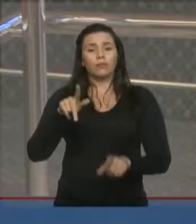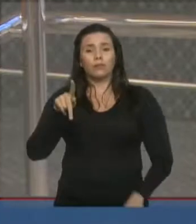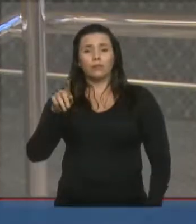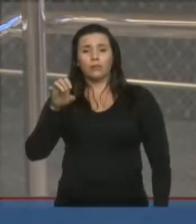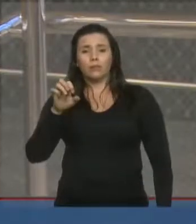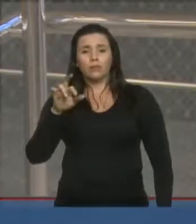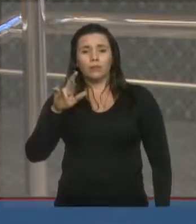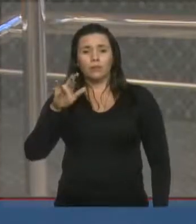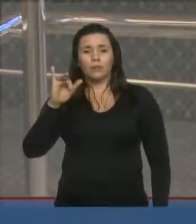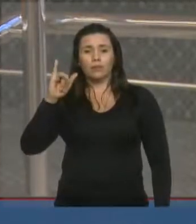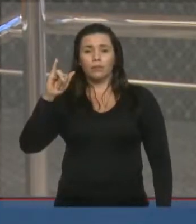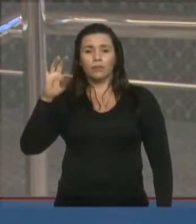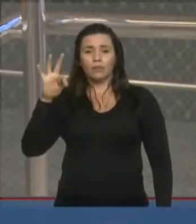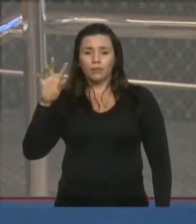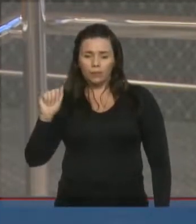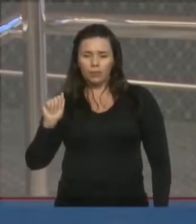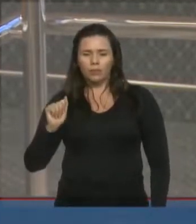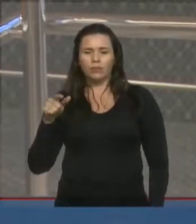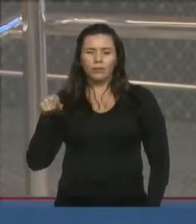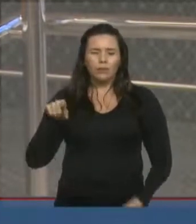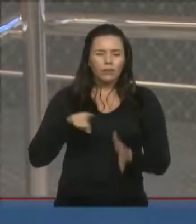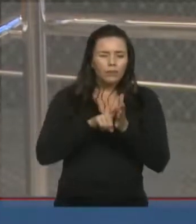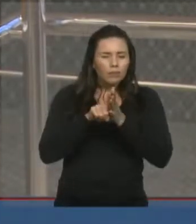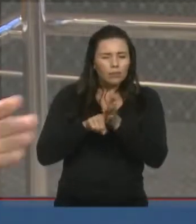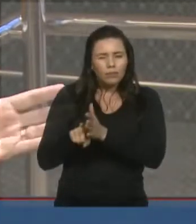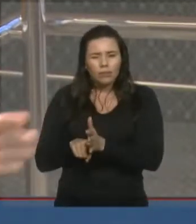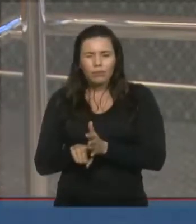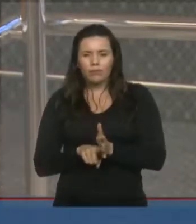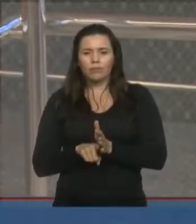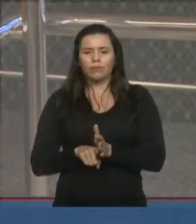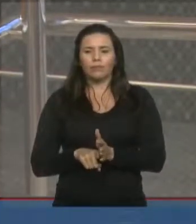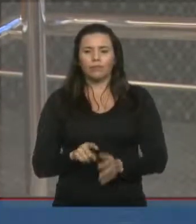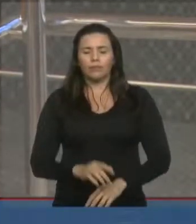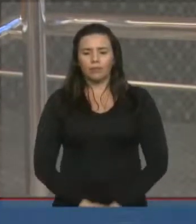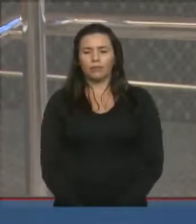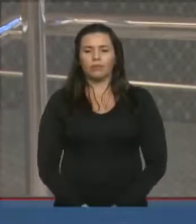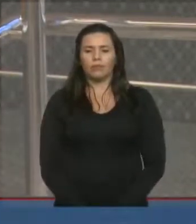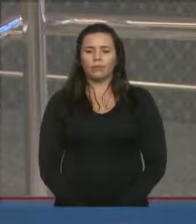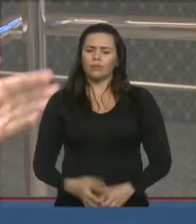pelo seu trabalho, nos quais eu